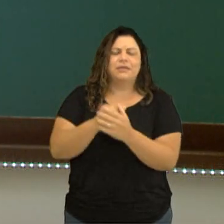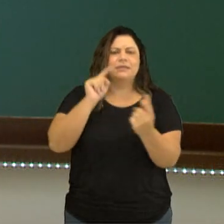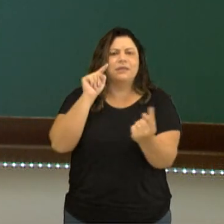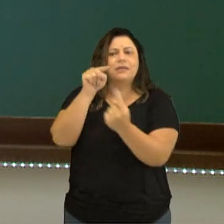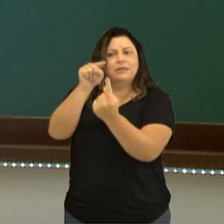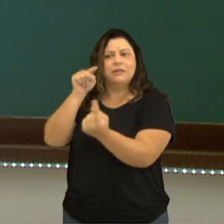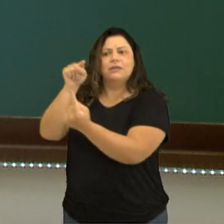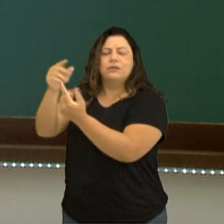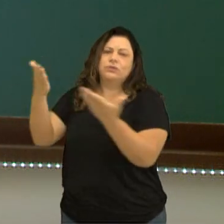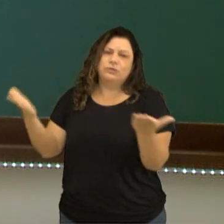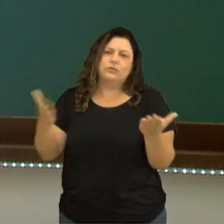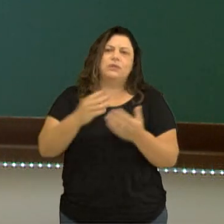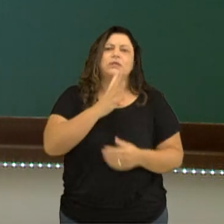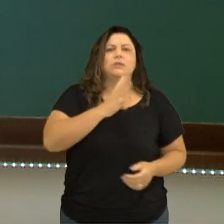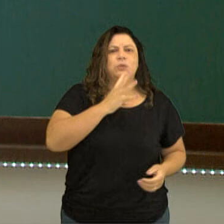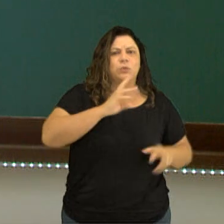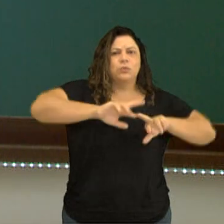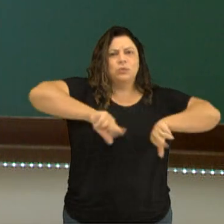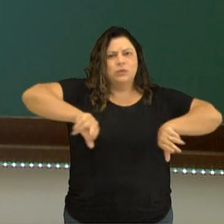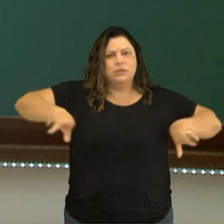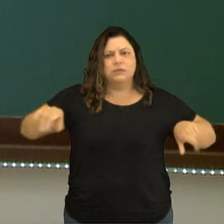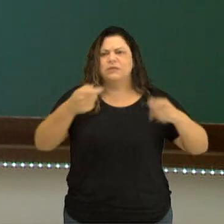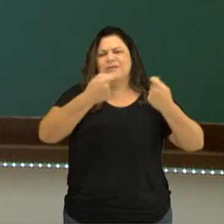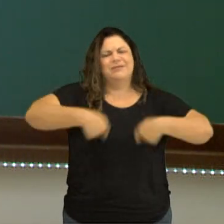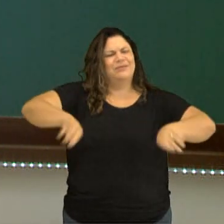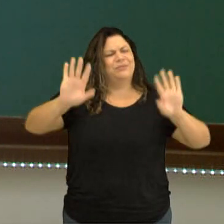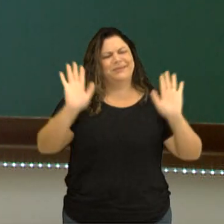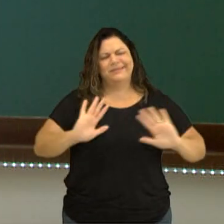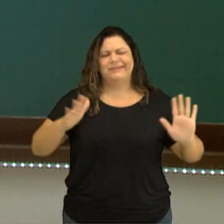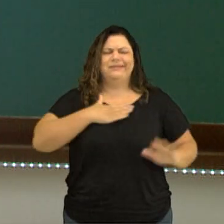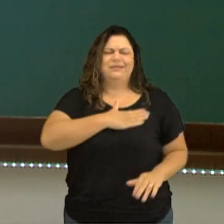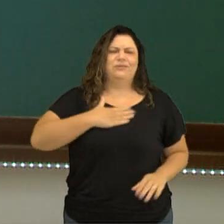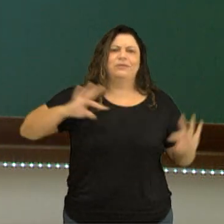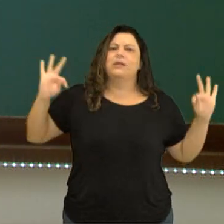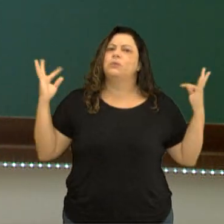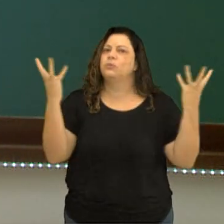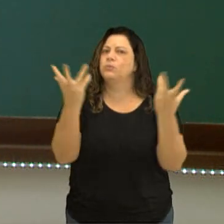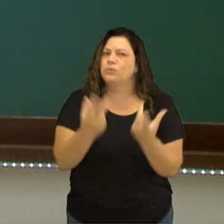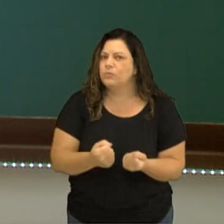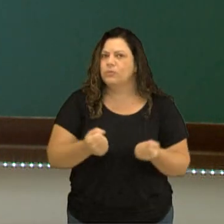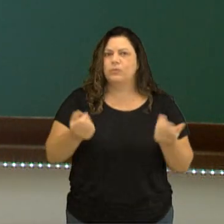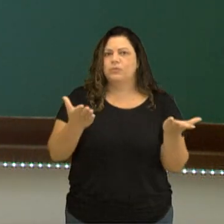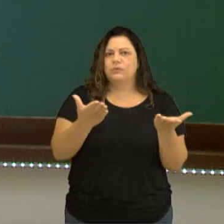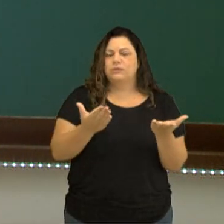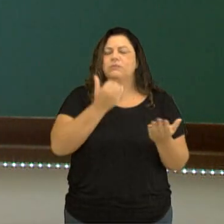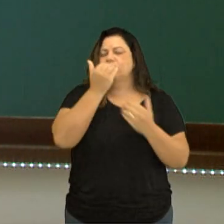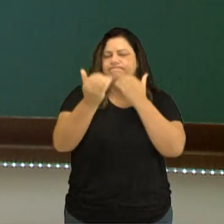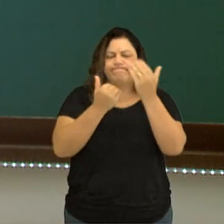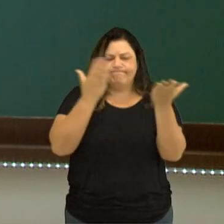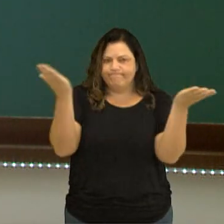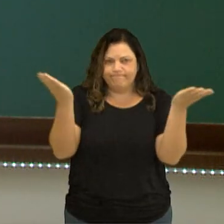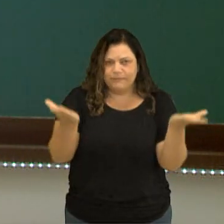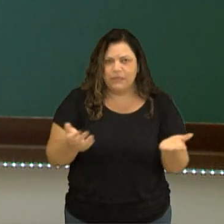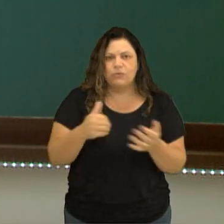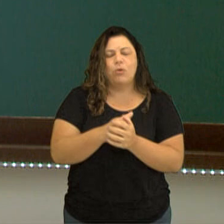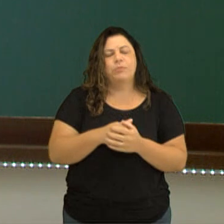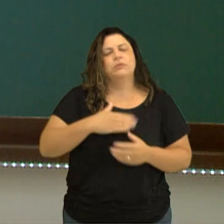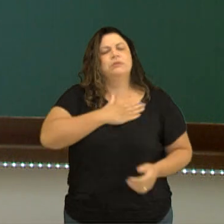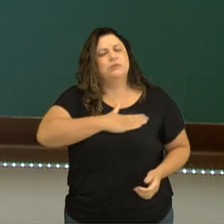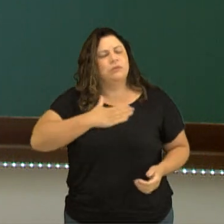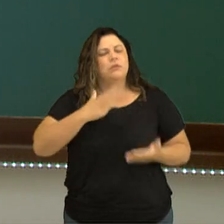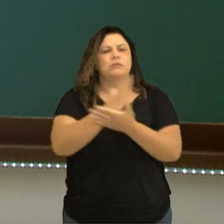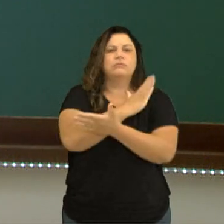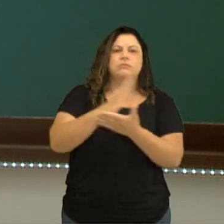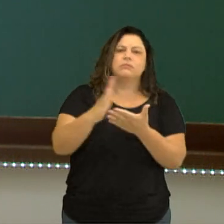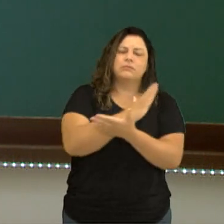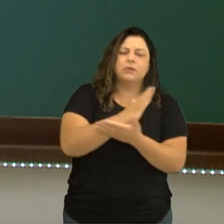identificá-las, você precisa ter o conhecimento. Não precisa gostar de todas as obras, e até não tem como. Então você gosta de algumas,